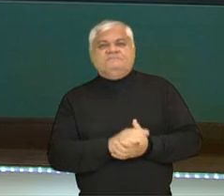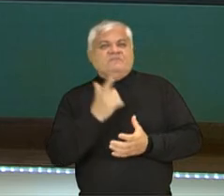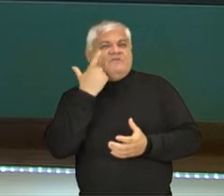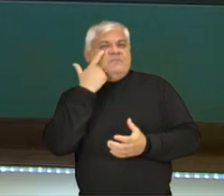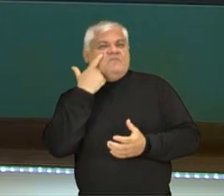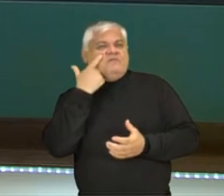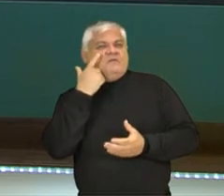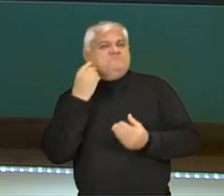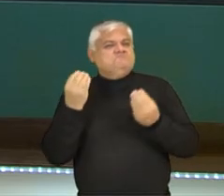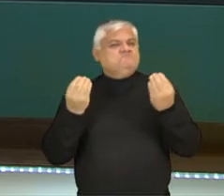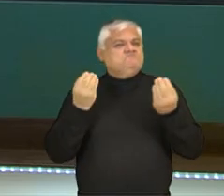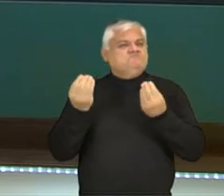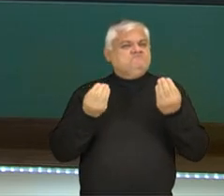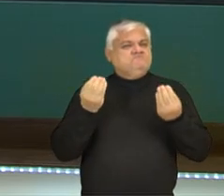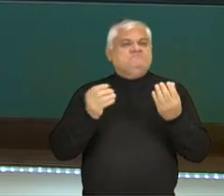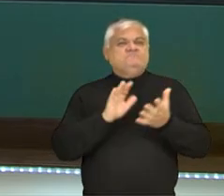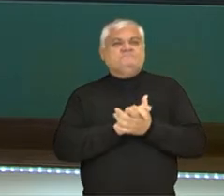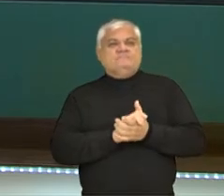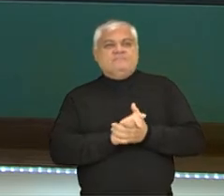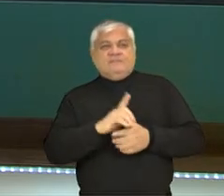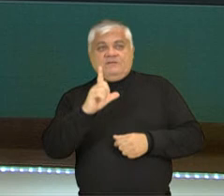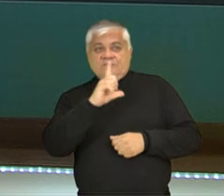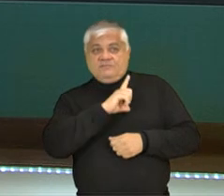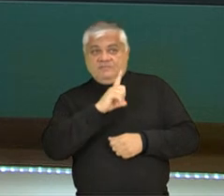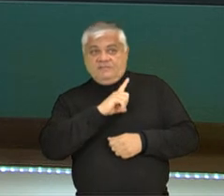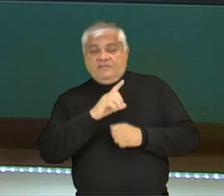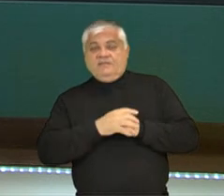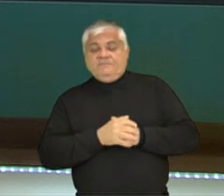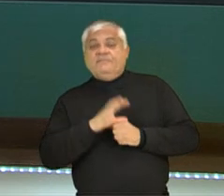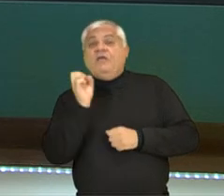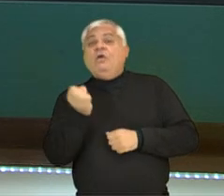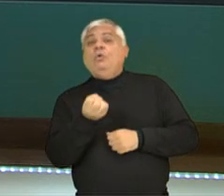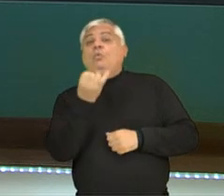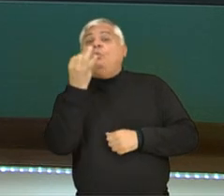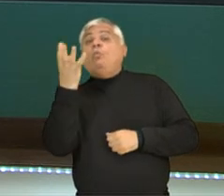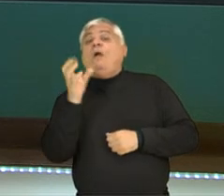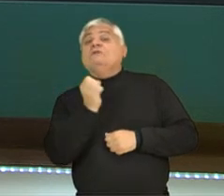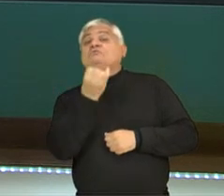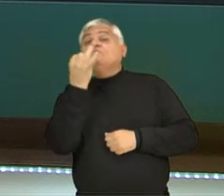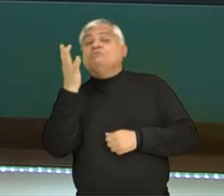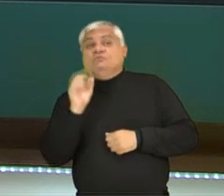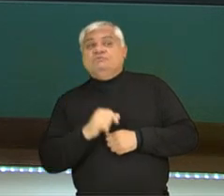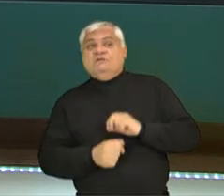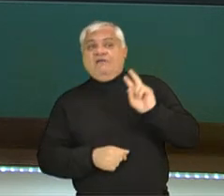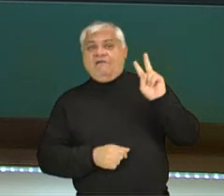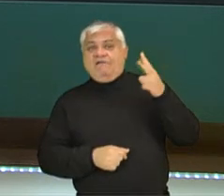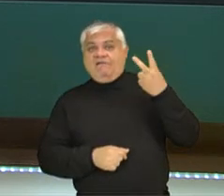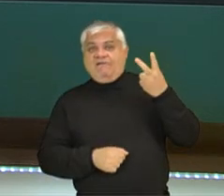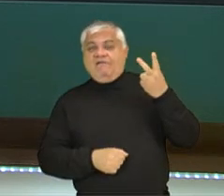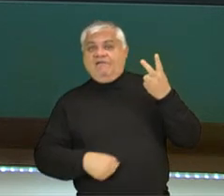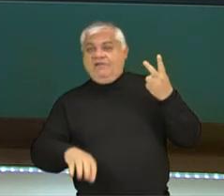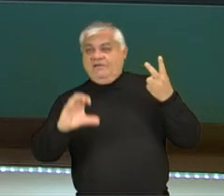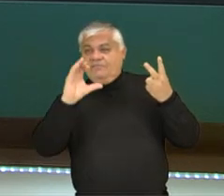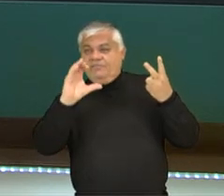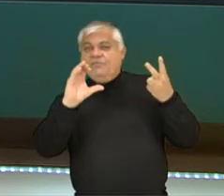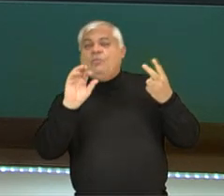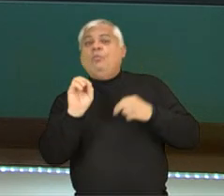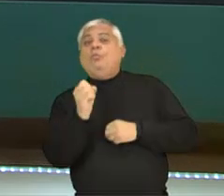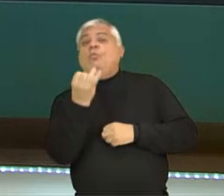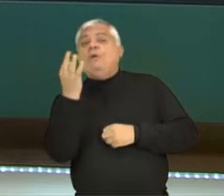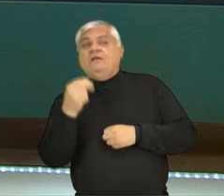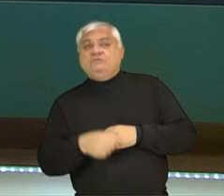vamos analisar. Então, nós temos aqui número de carbonos, aqui nós vamos